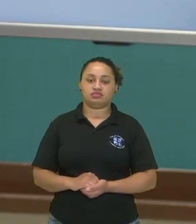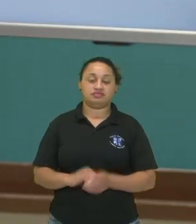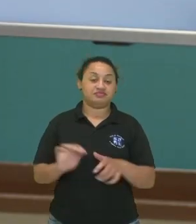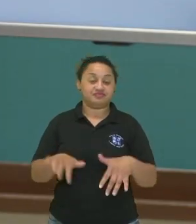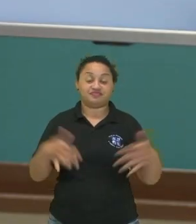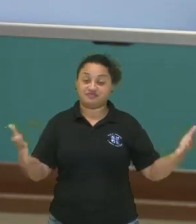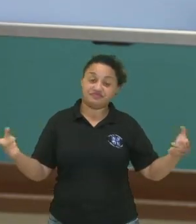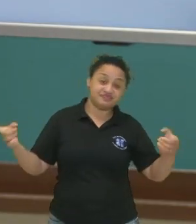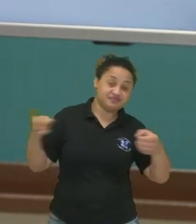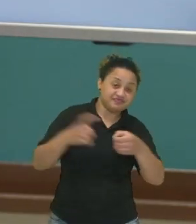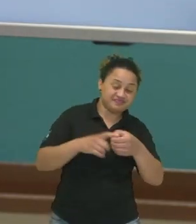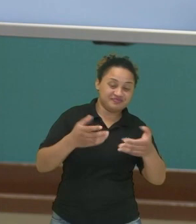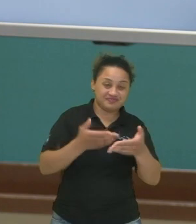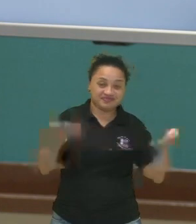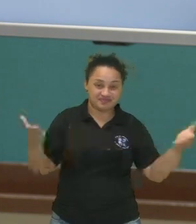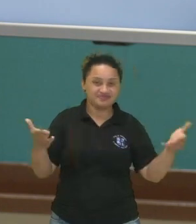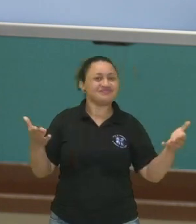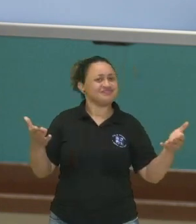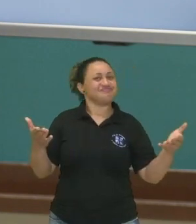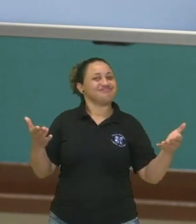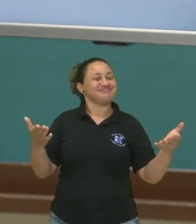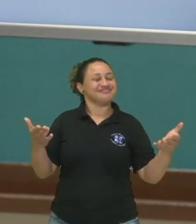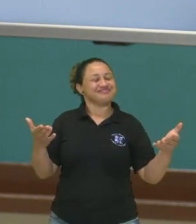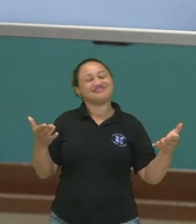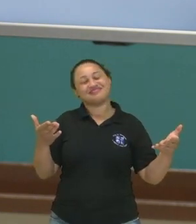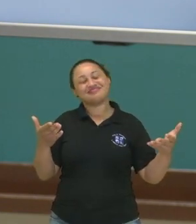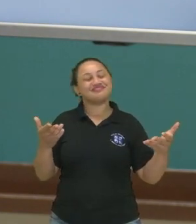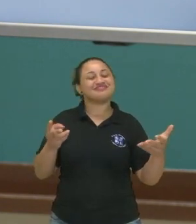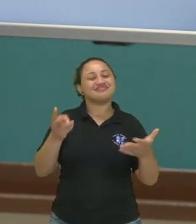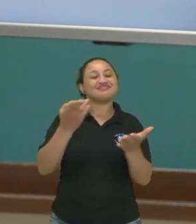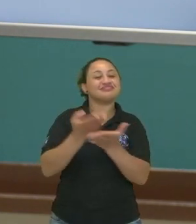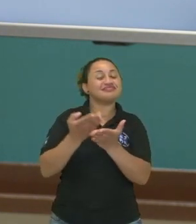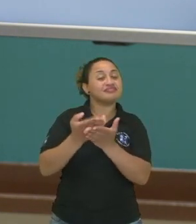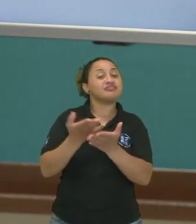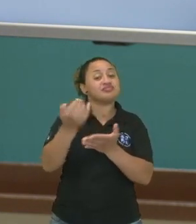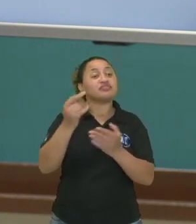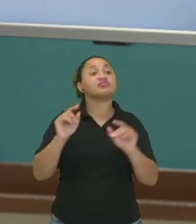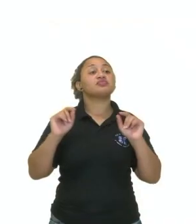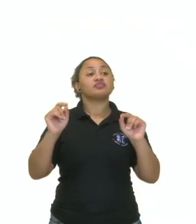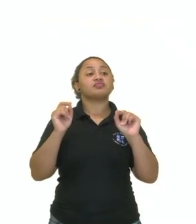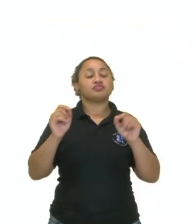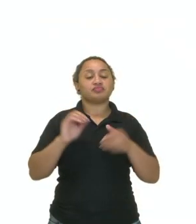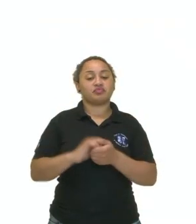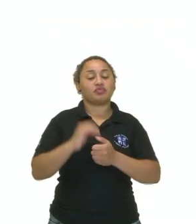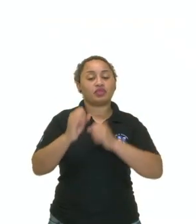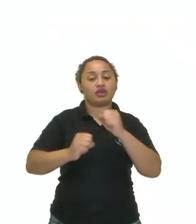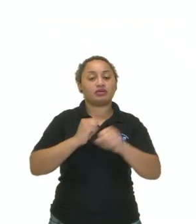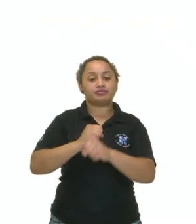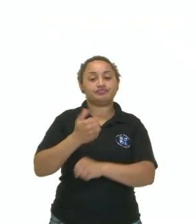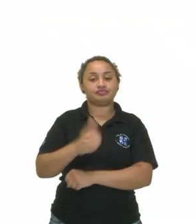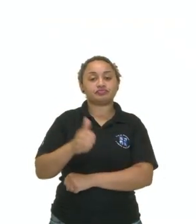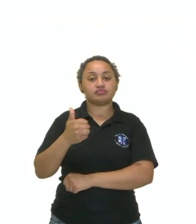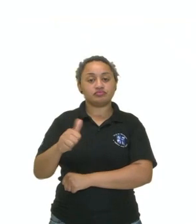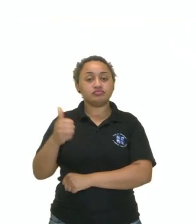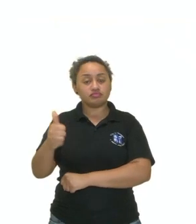Voltei, galerinha do sexto. Ops, que susto foi esse? Bora lá? Em 111